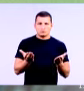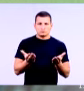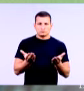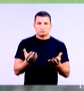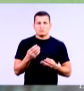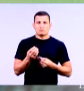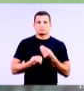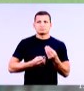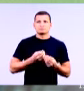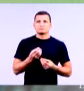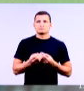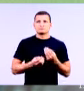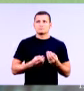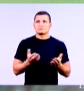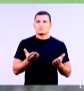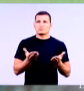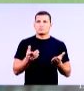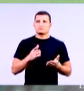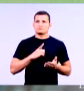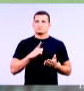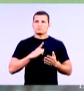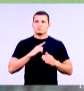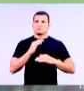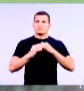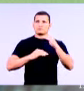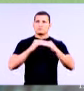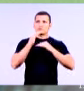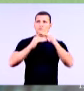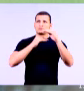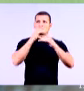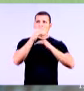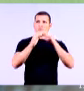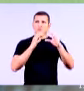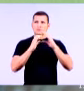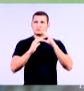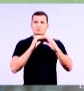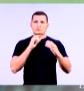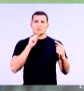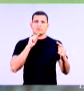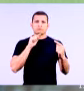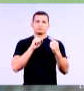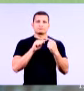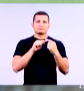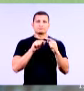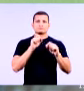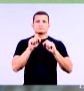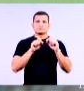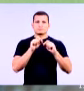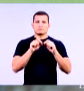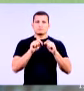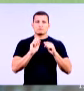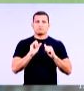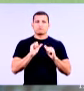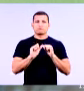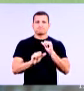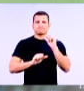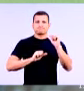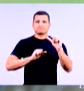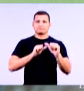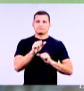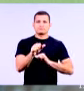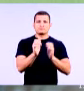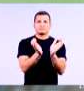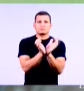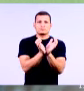hoje, nós temos a evolução das comunicações que culminaram em quê? Na convergência das categorias